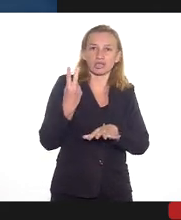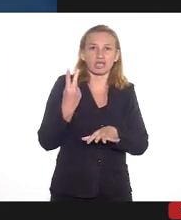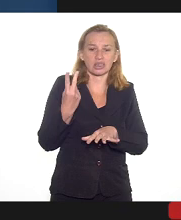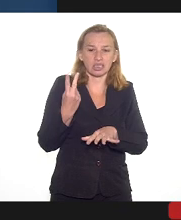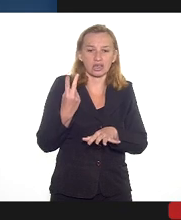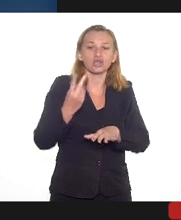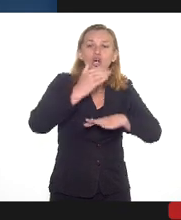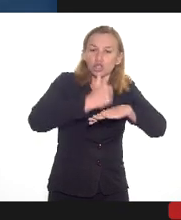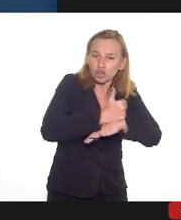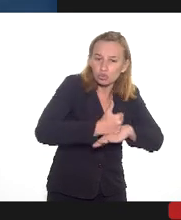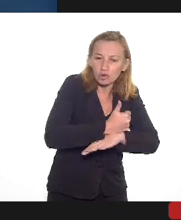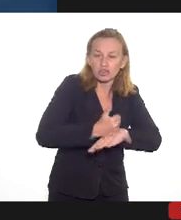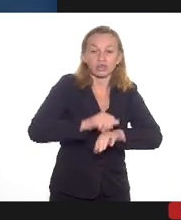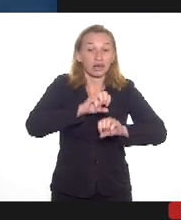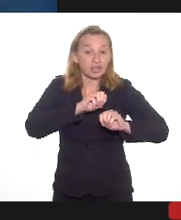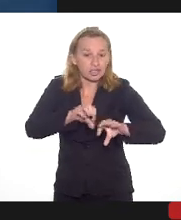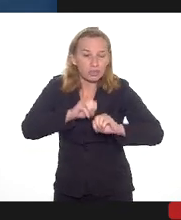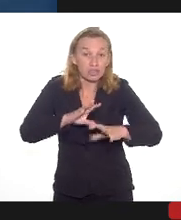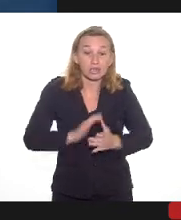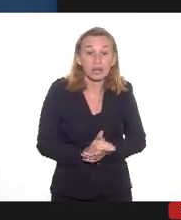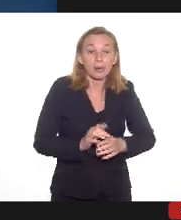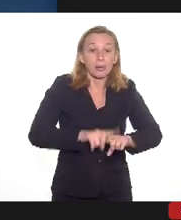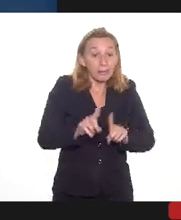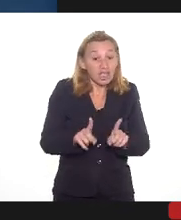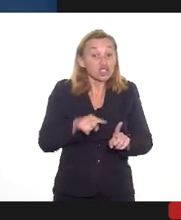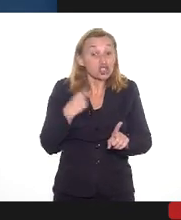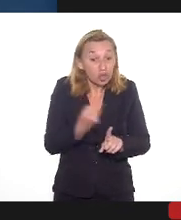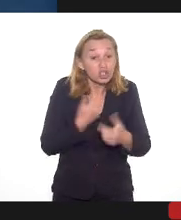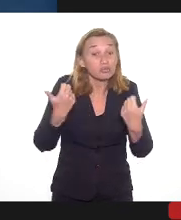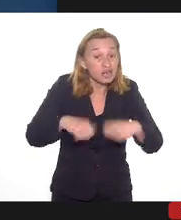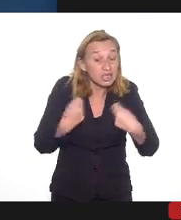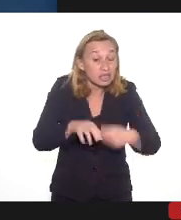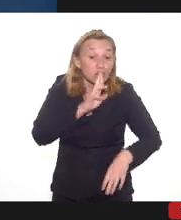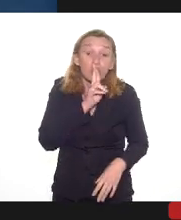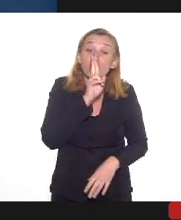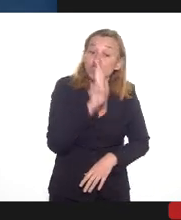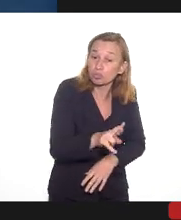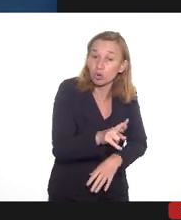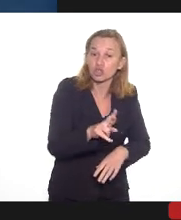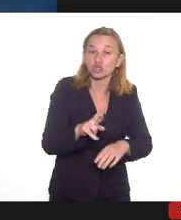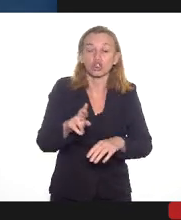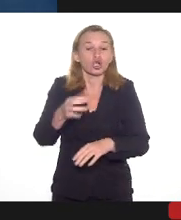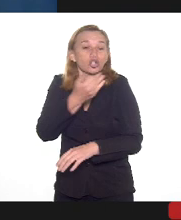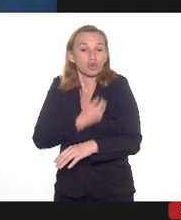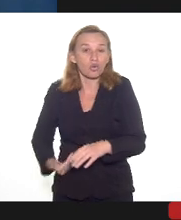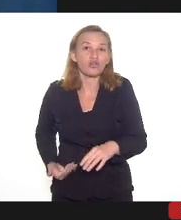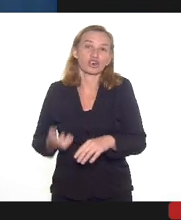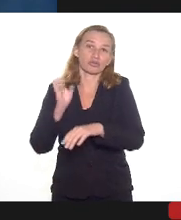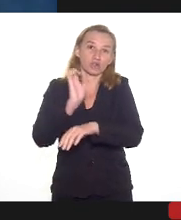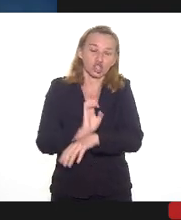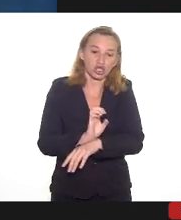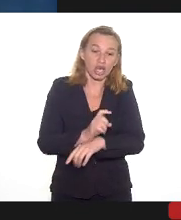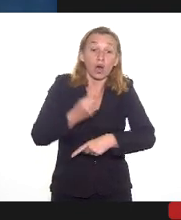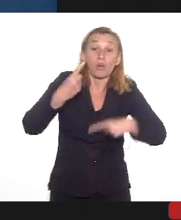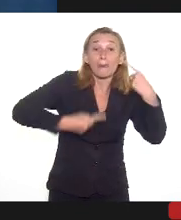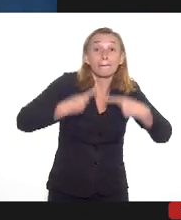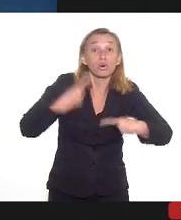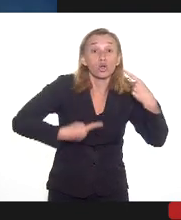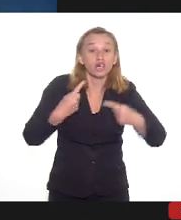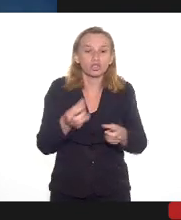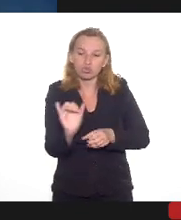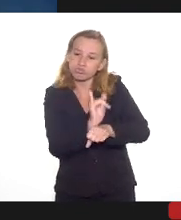dos profissionais da educação. Mas nós precisamos uma resposta do governo do Estado, uma política,